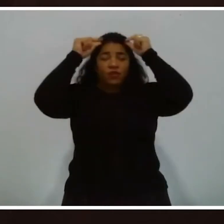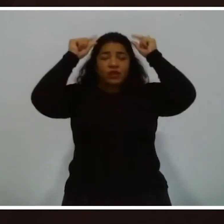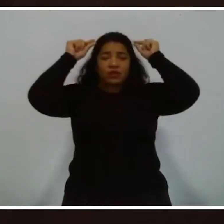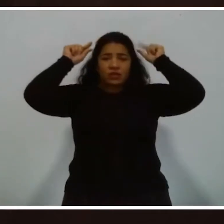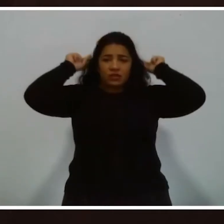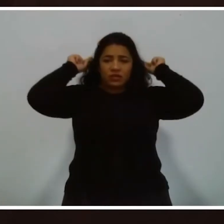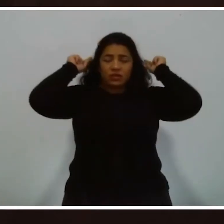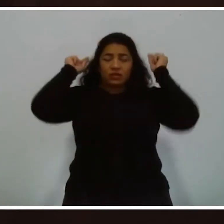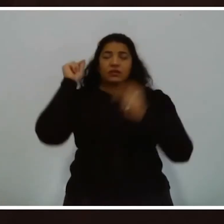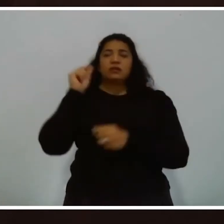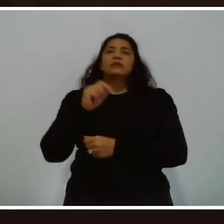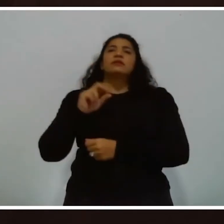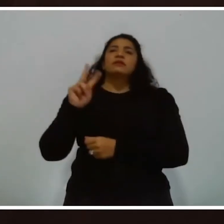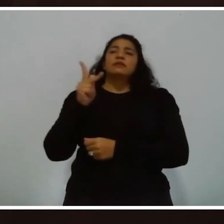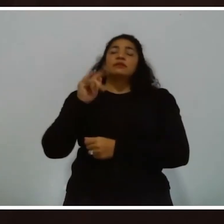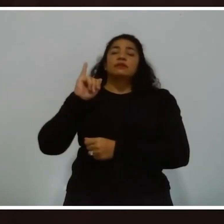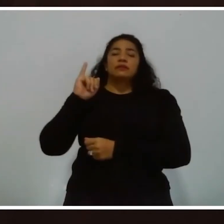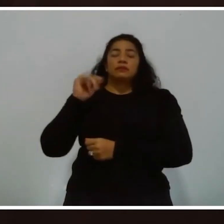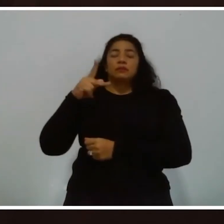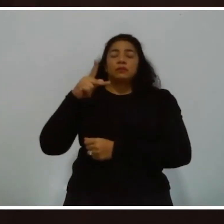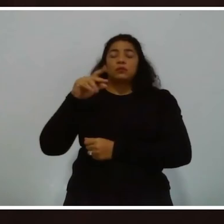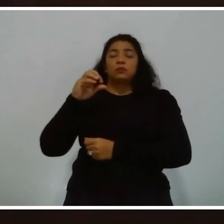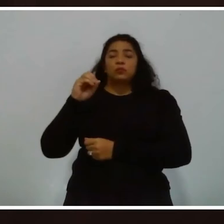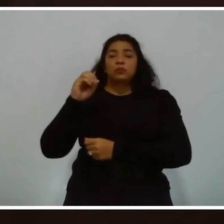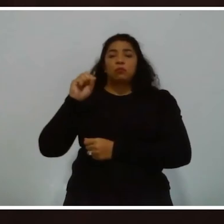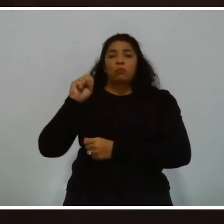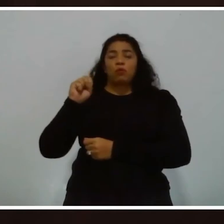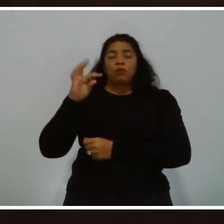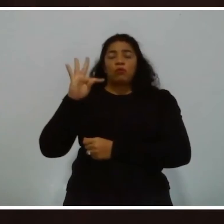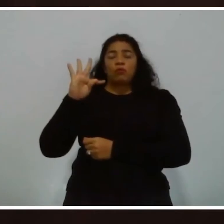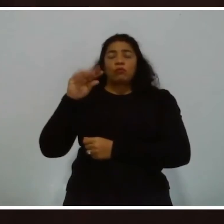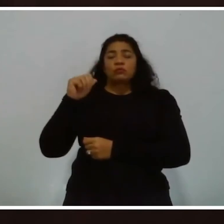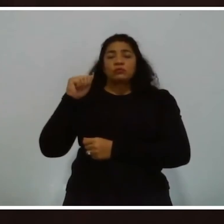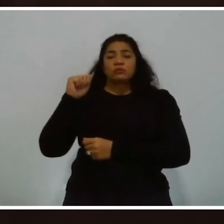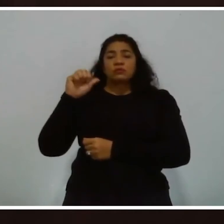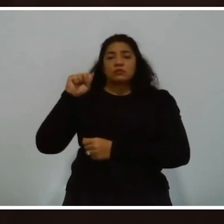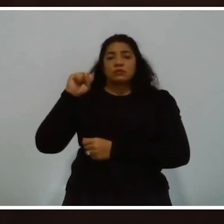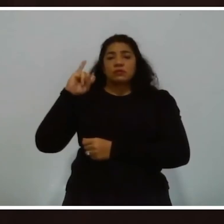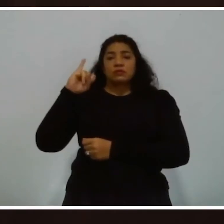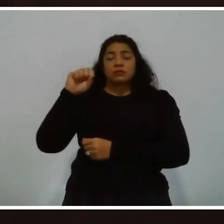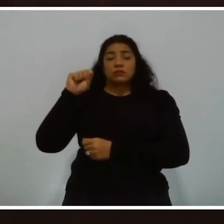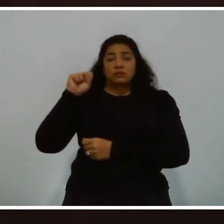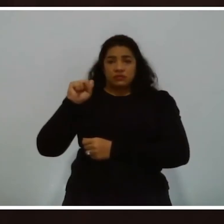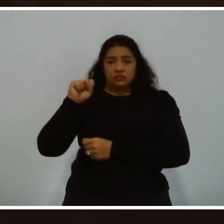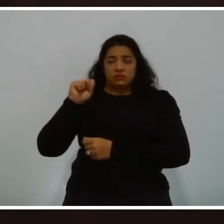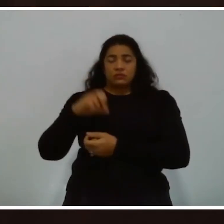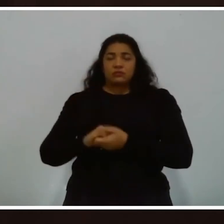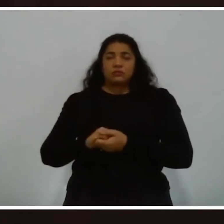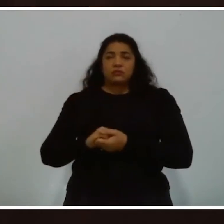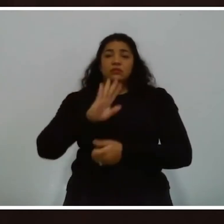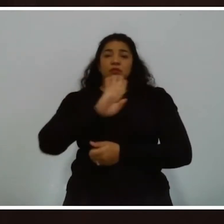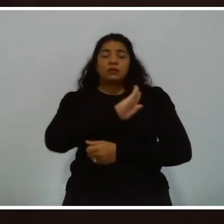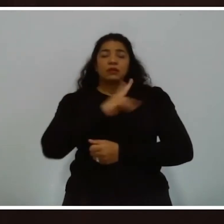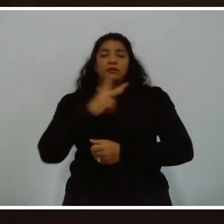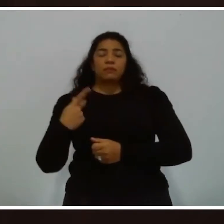Hebreus capítulo 11, versículo 1. Dá uma olhada. Hebreus capítulo 11, versículo 1. Ó Senhor